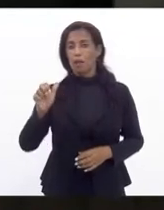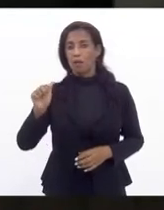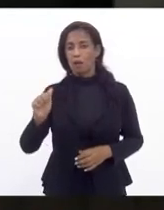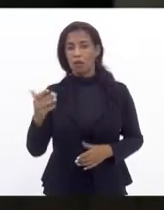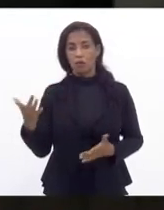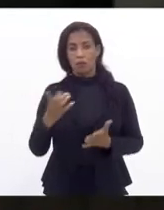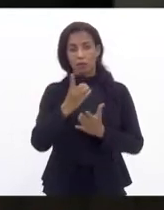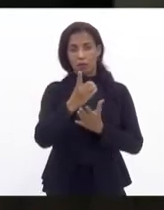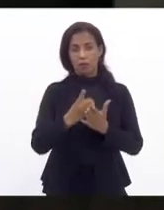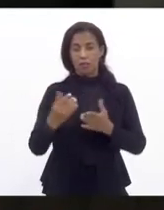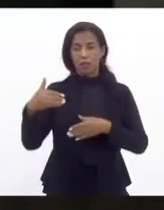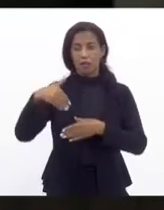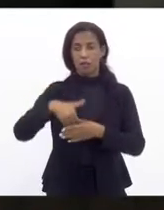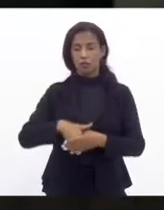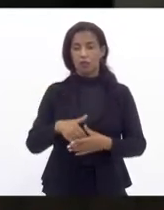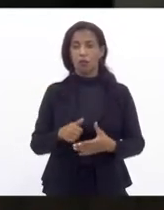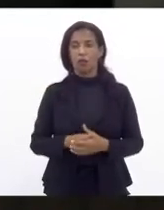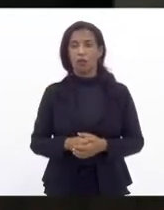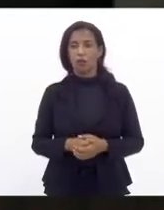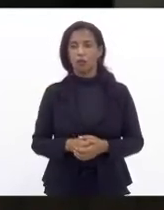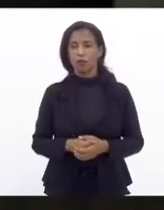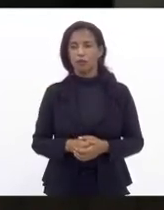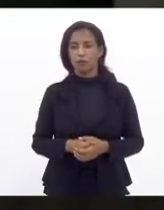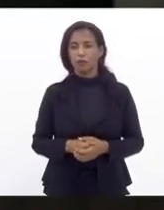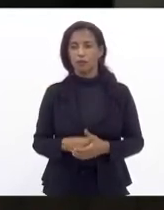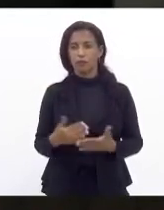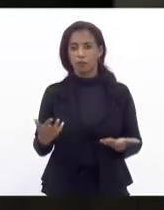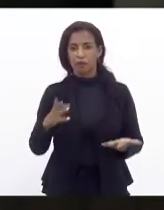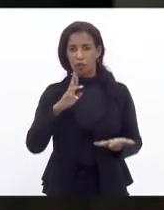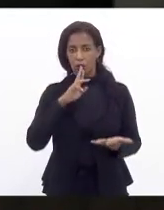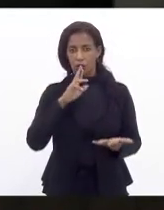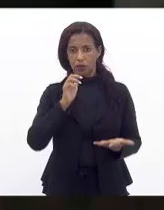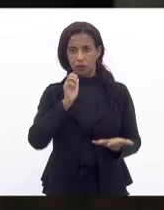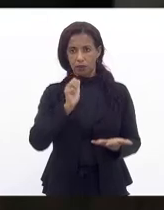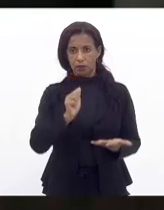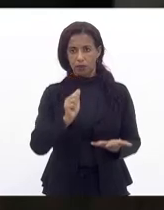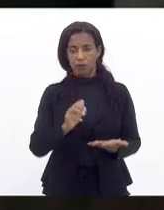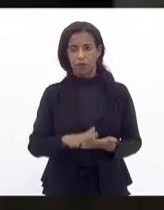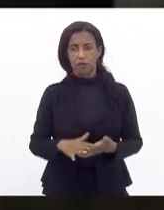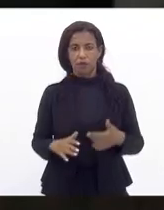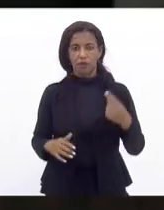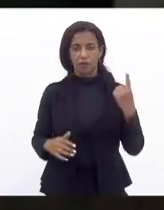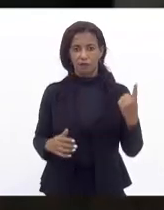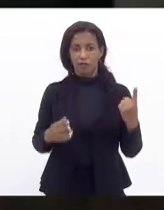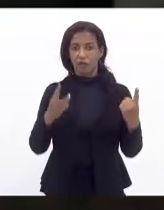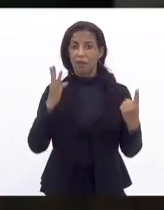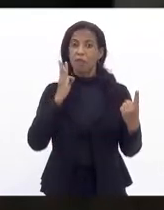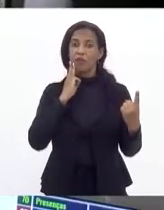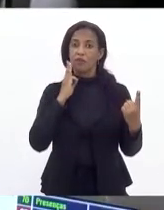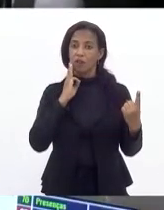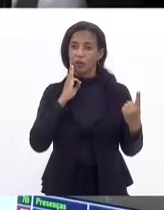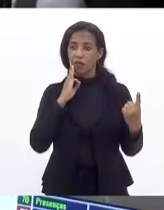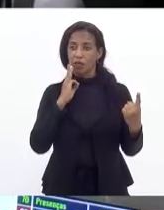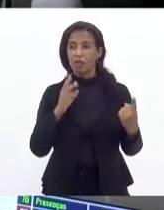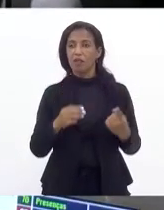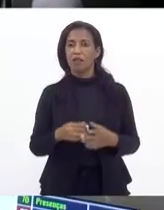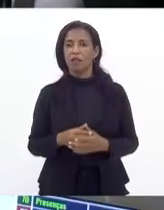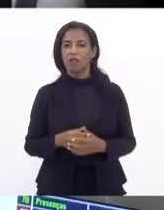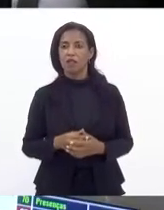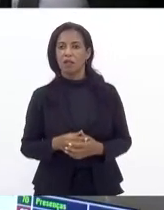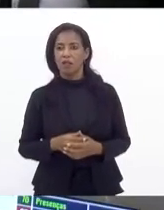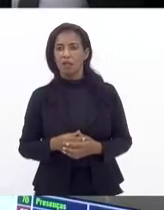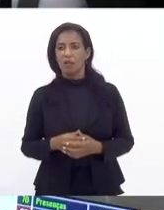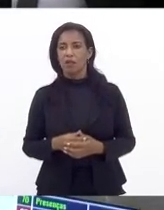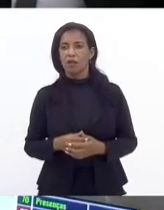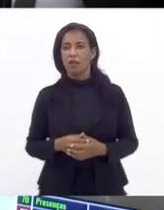declaração de voto, e aí, o Rodrigo, vai falar primeiro o deputado Valdec, que estava discursando,